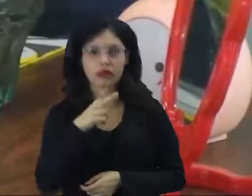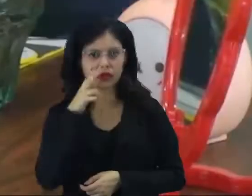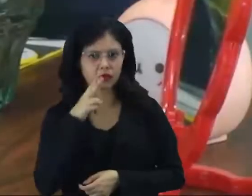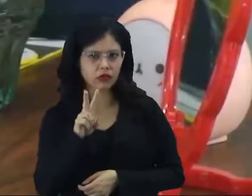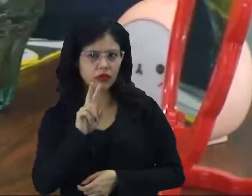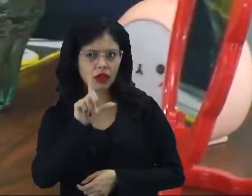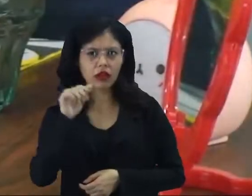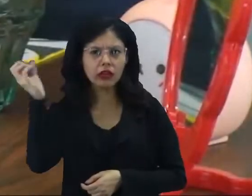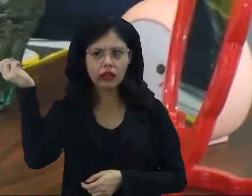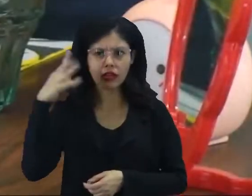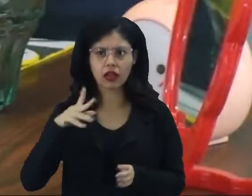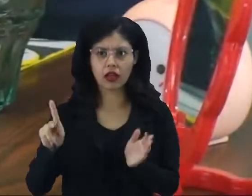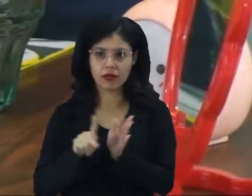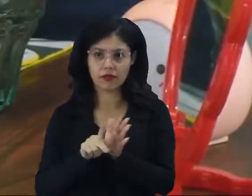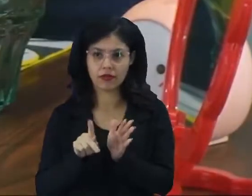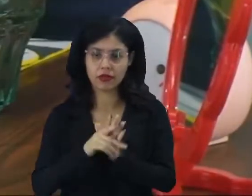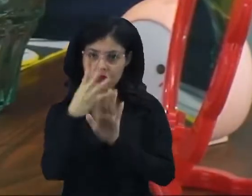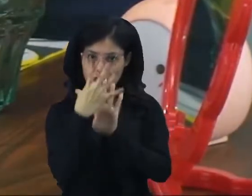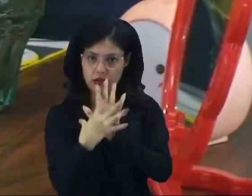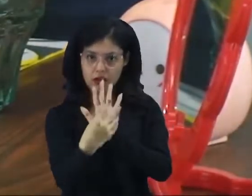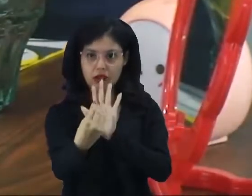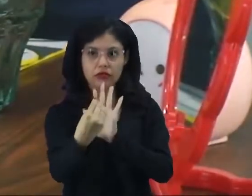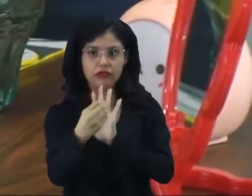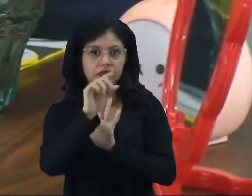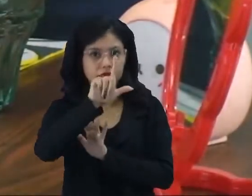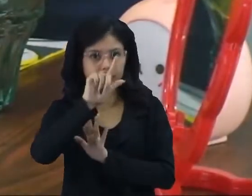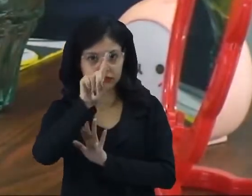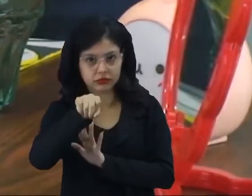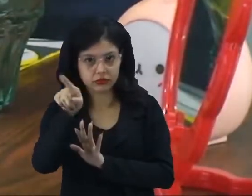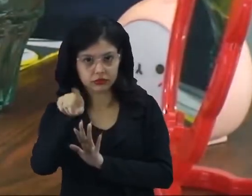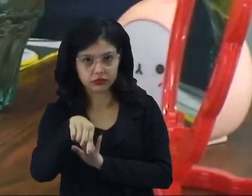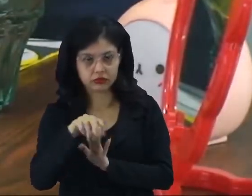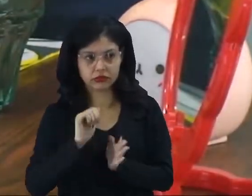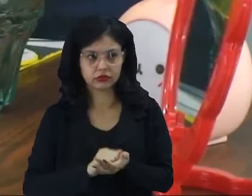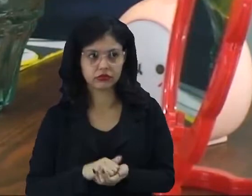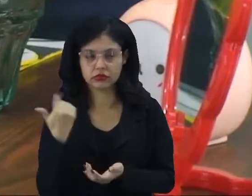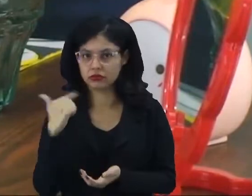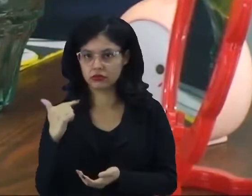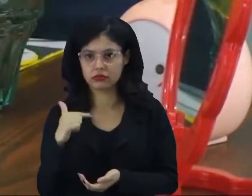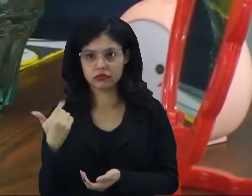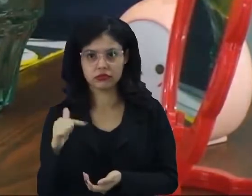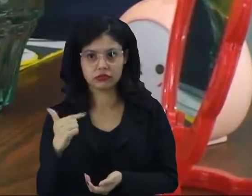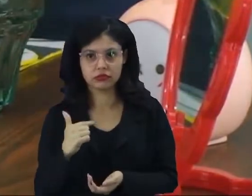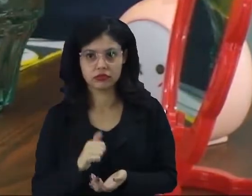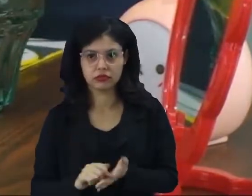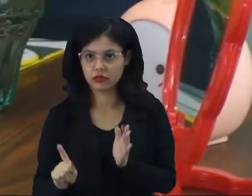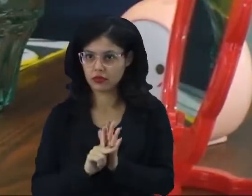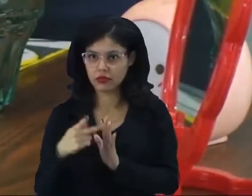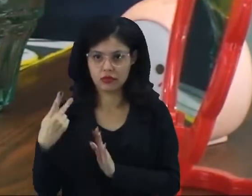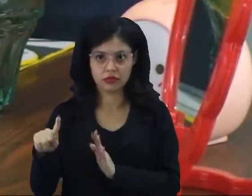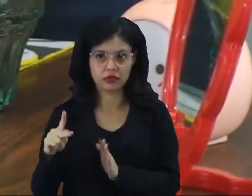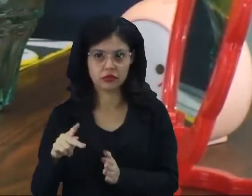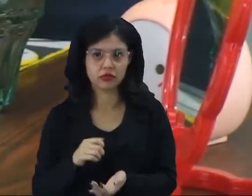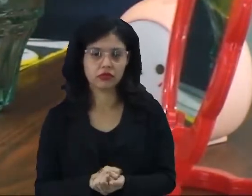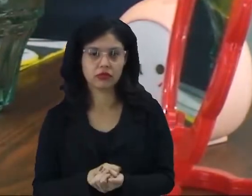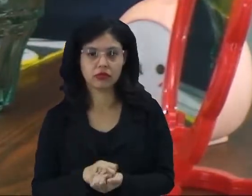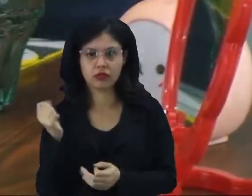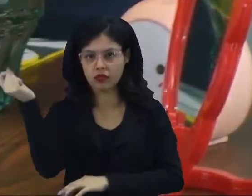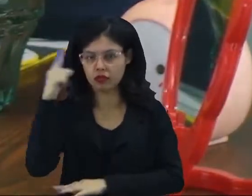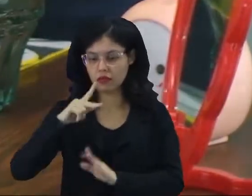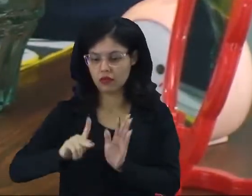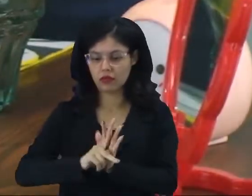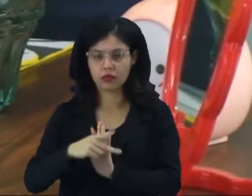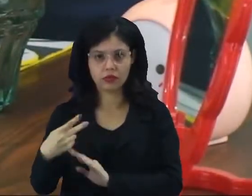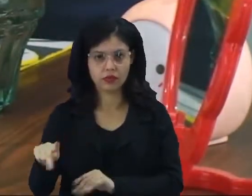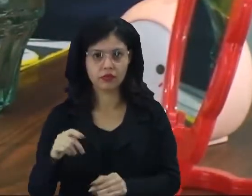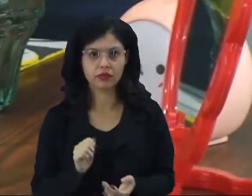vendo? Mas para refletir essa luz, ele não tem essa luz, não é dele, não é uma luz